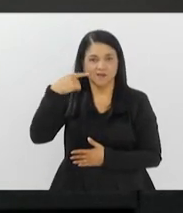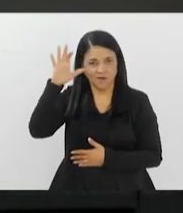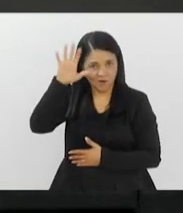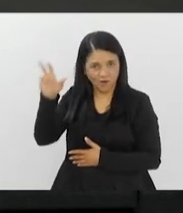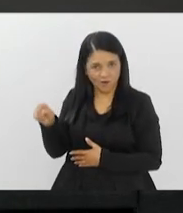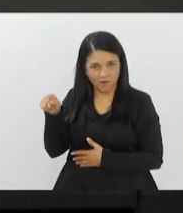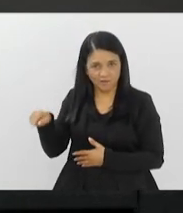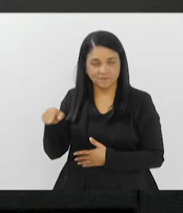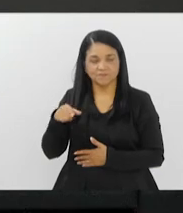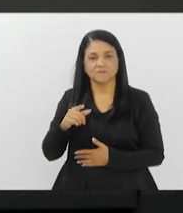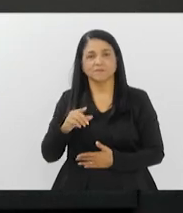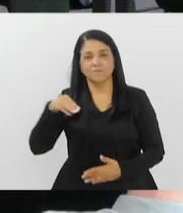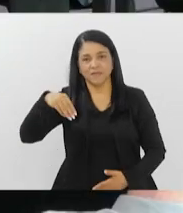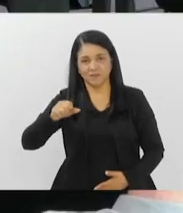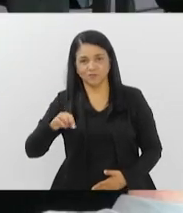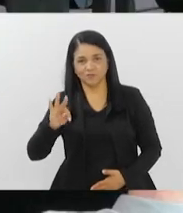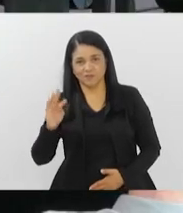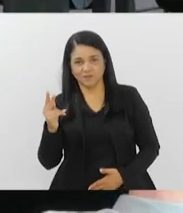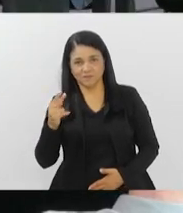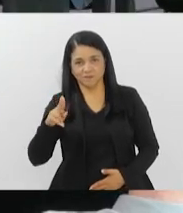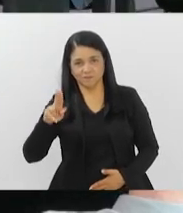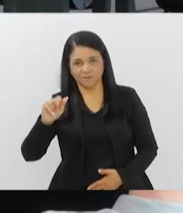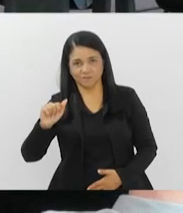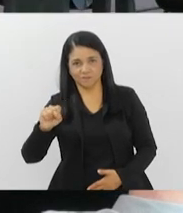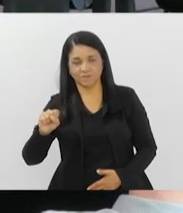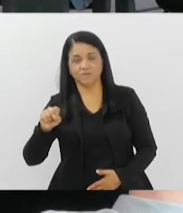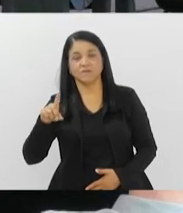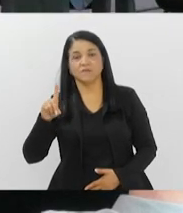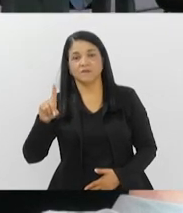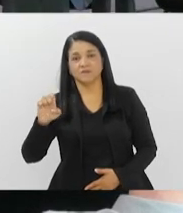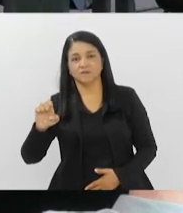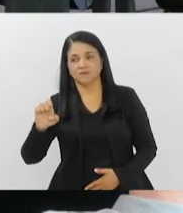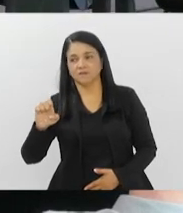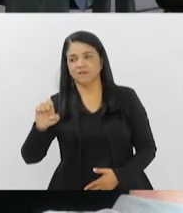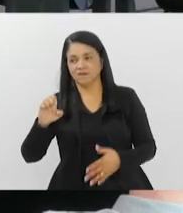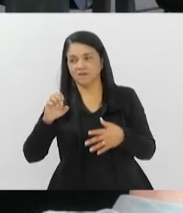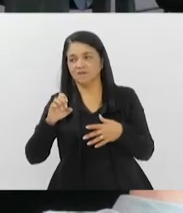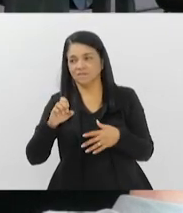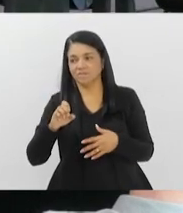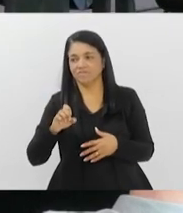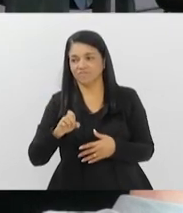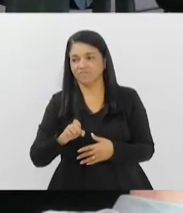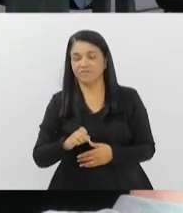Miranda. Pode puxar o microfone mais para frente, é móvel.